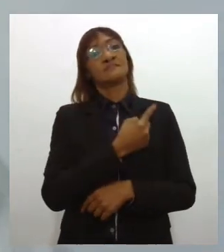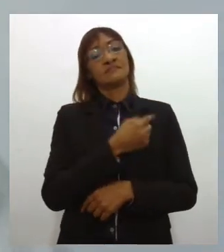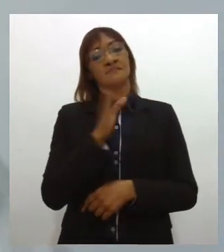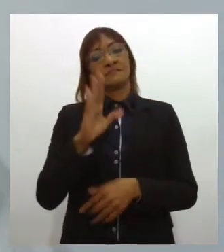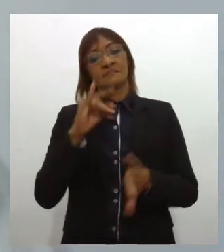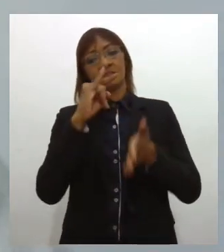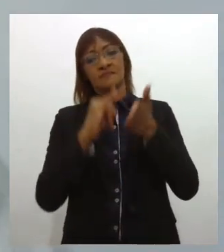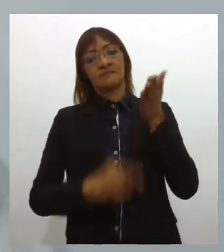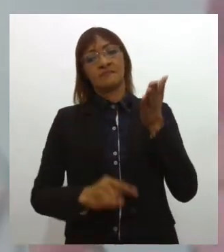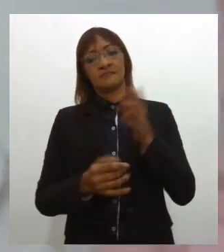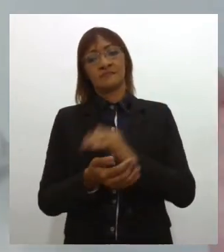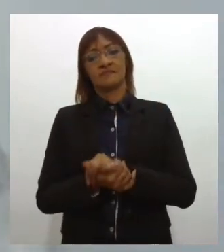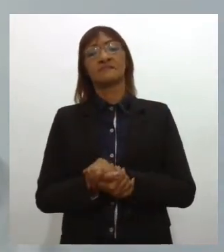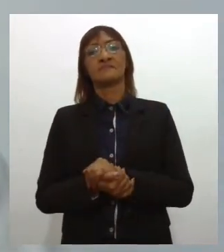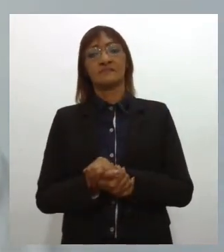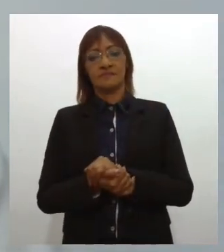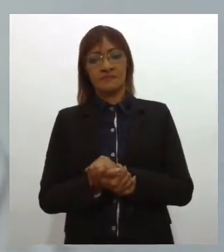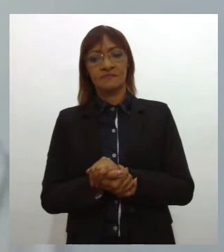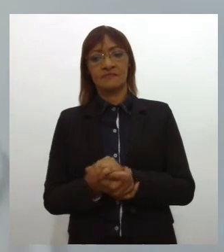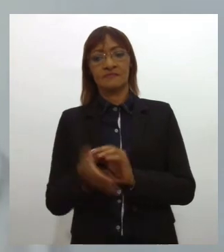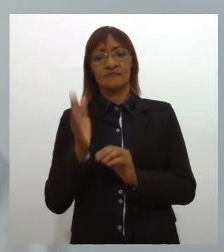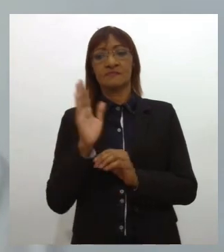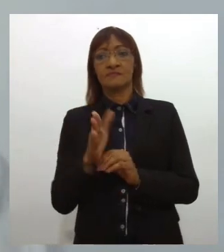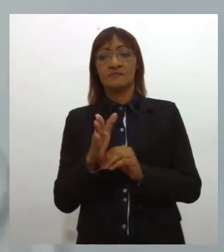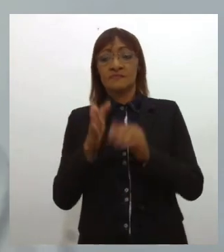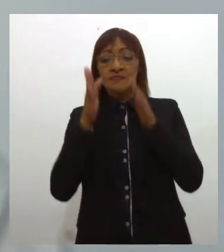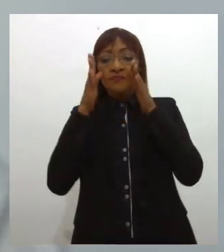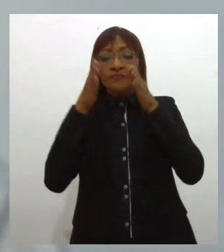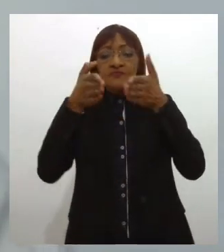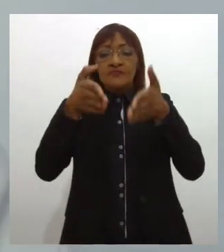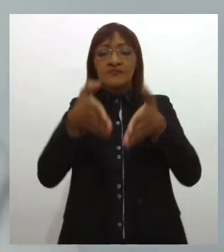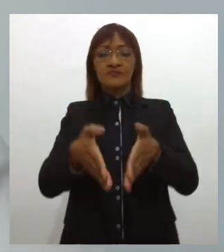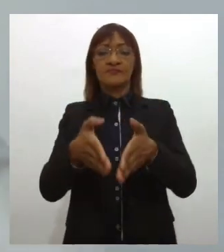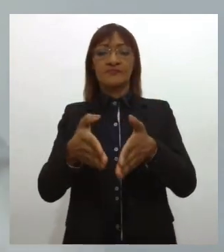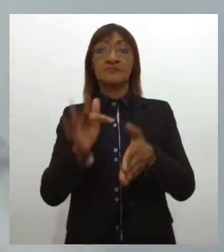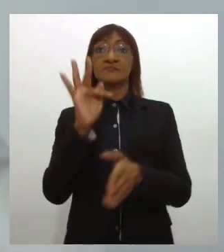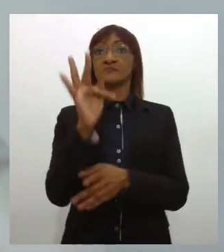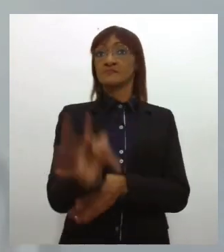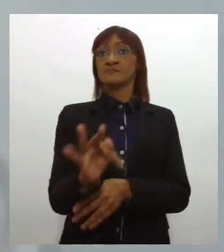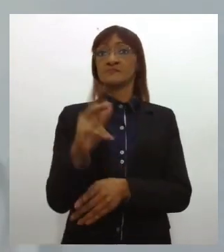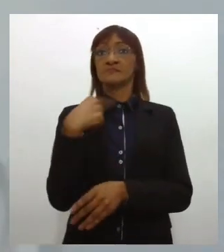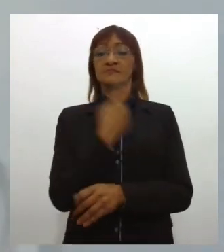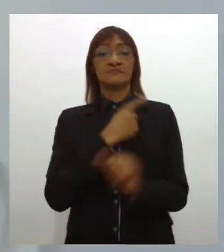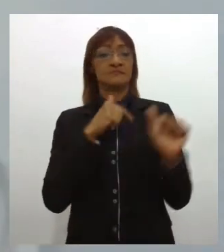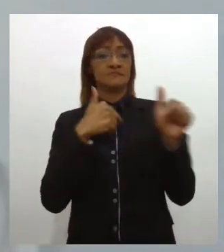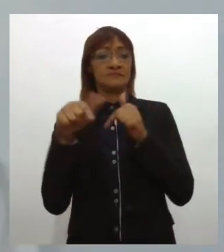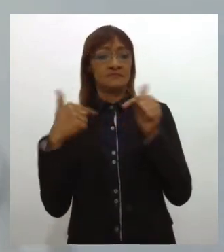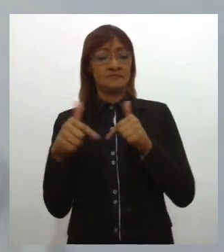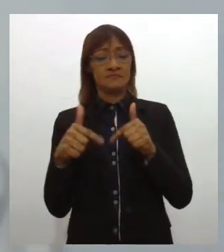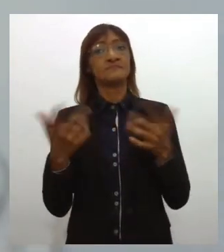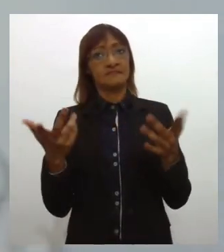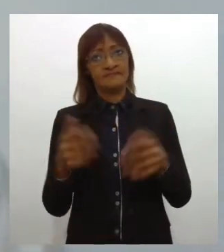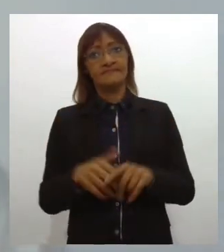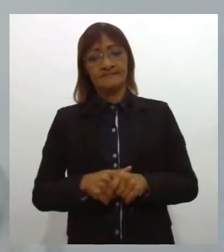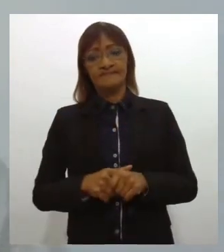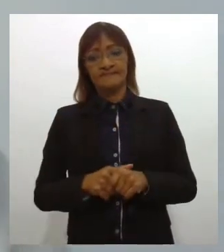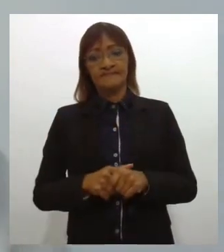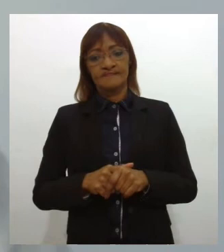para basilar, para dar um norte nas nossas ações e atividades a serem